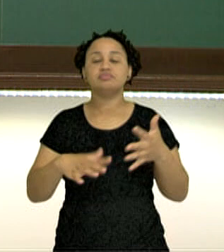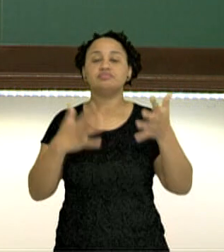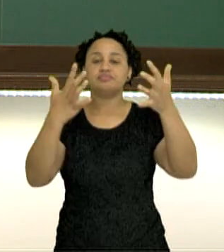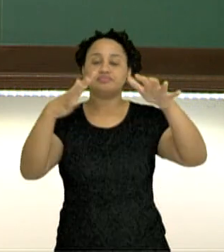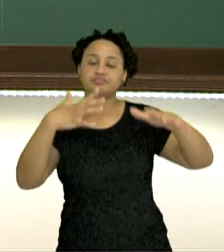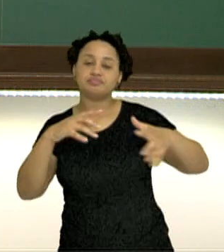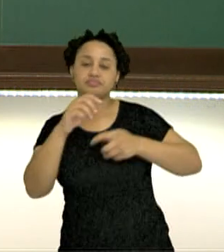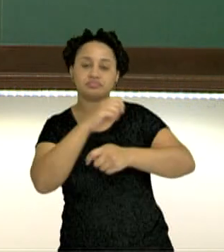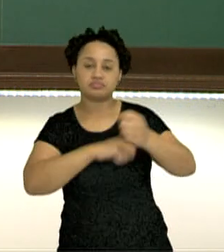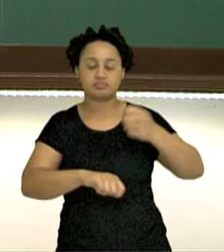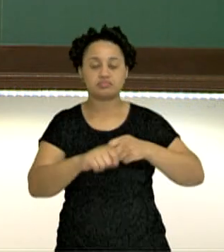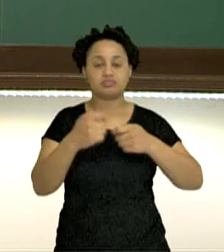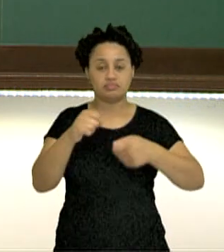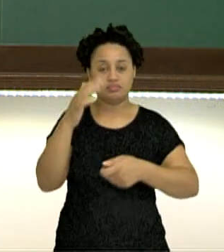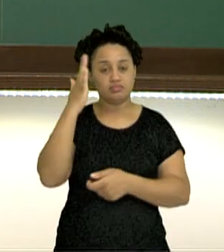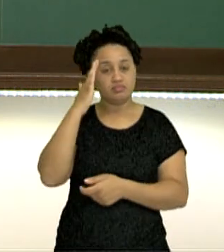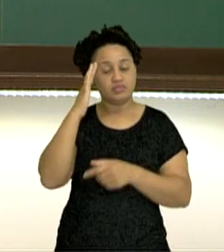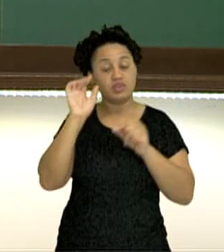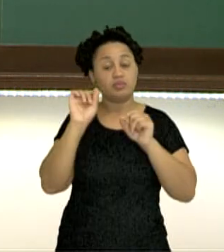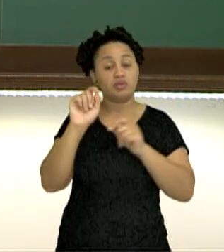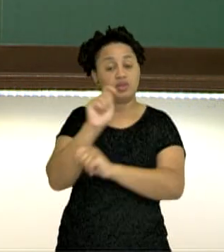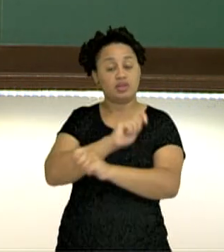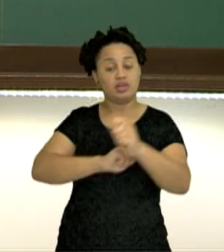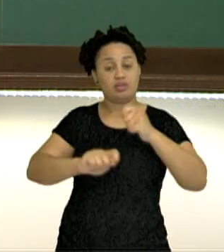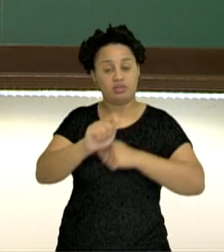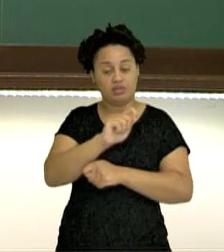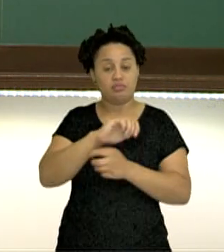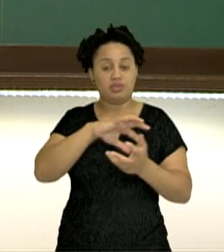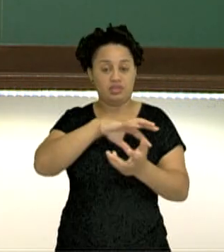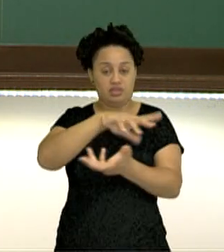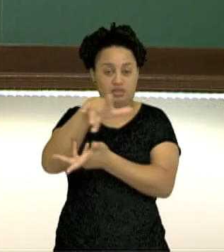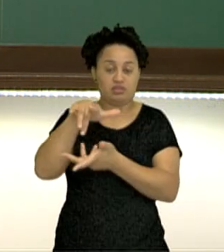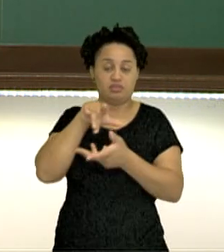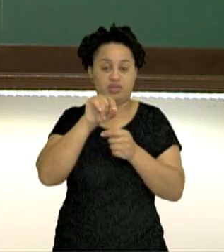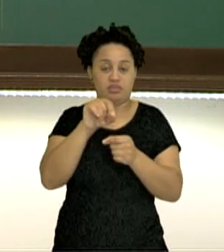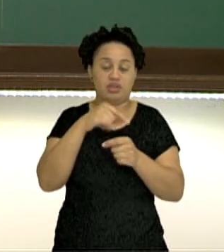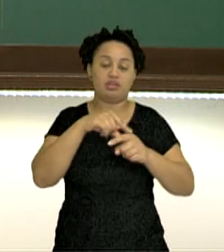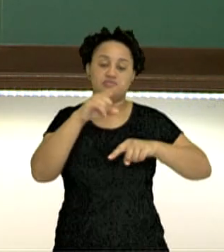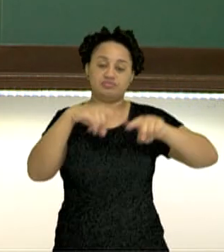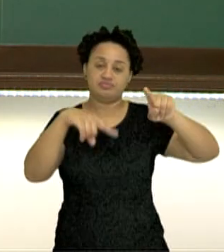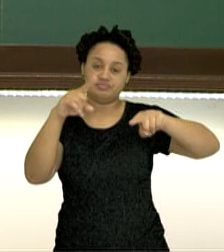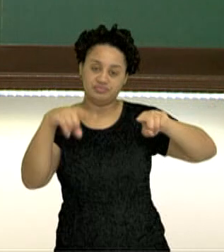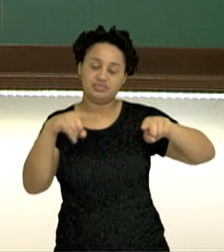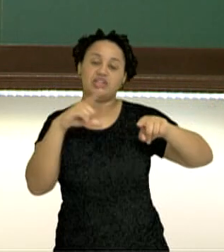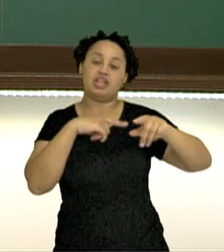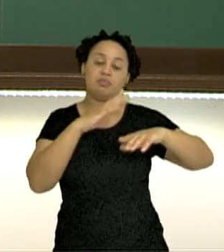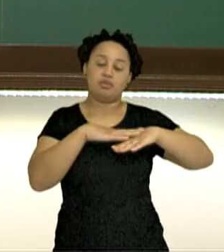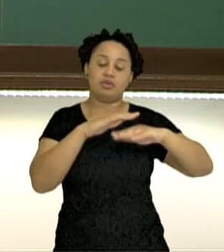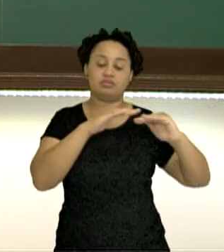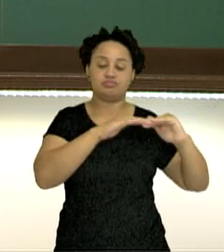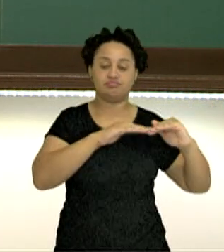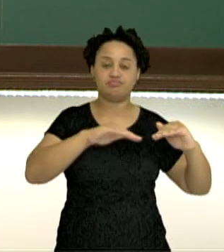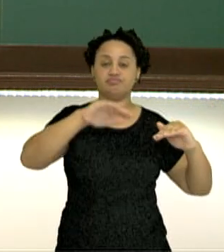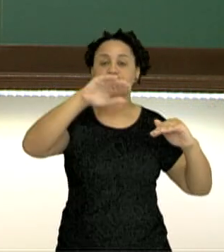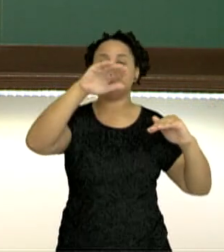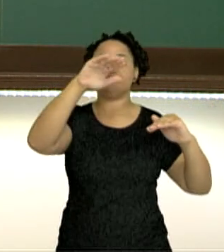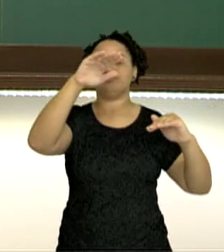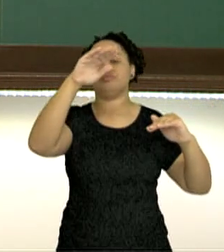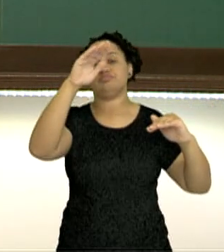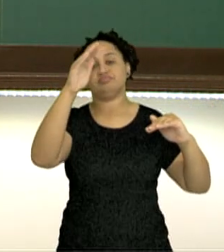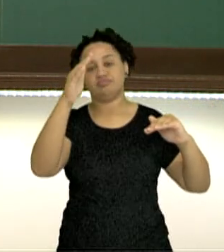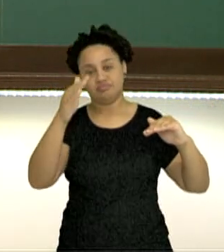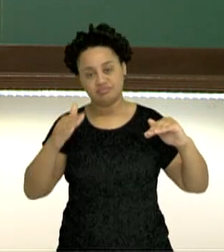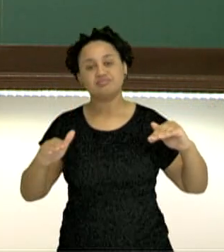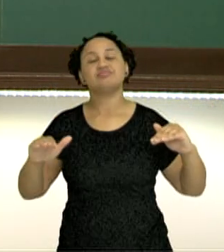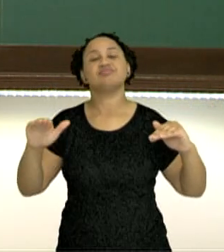que perceber que a economia global, ela é cíclica. Nós temos momentos de crescimento da economia e momentos de retração